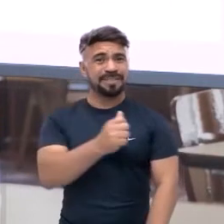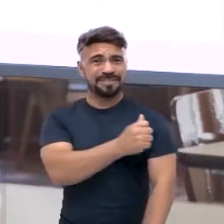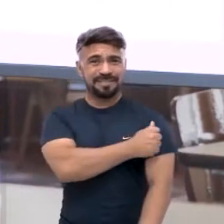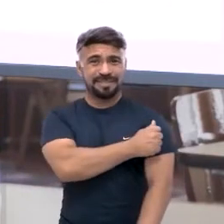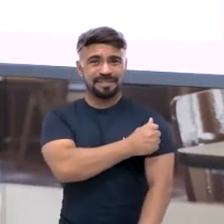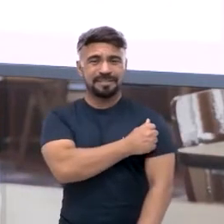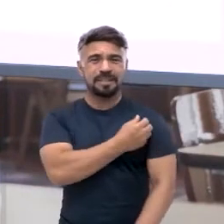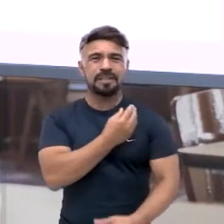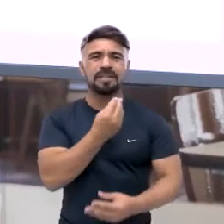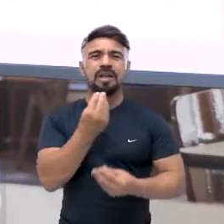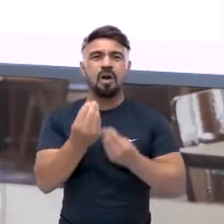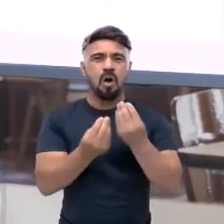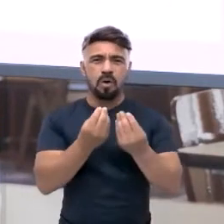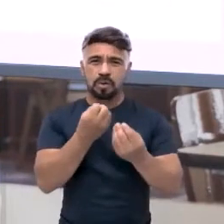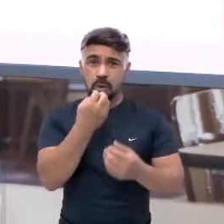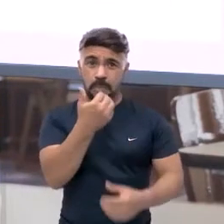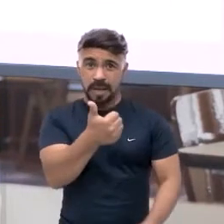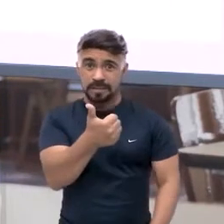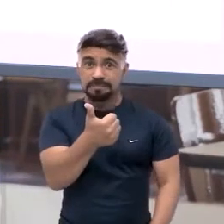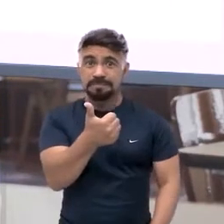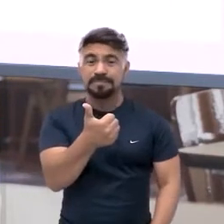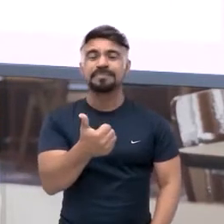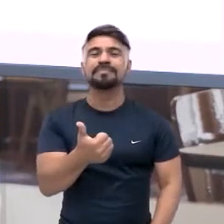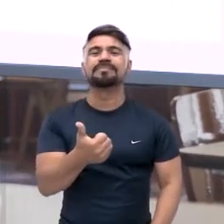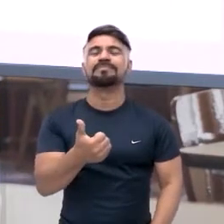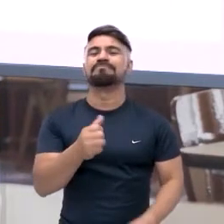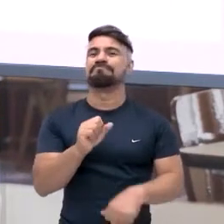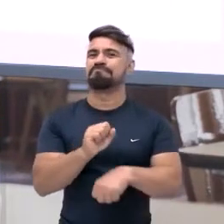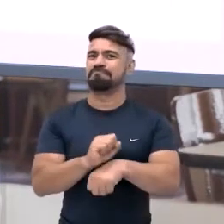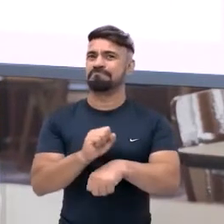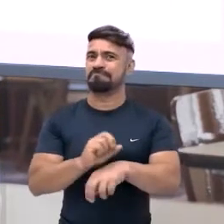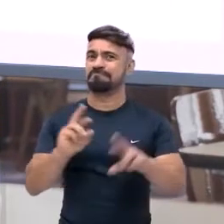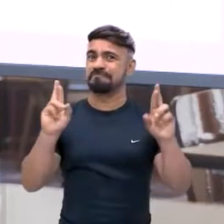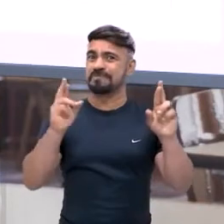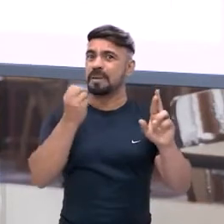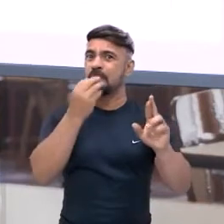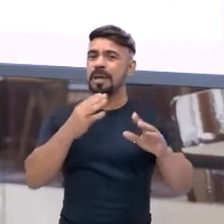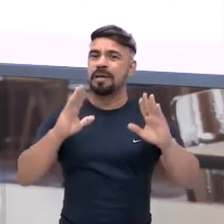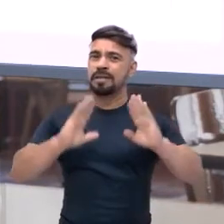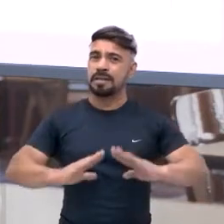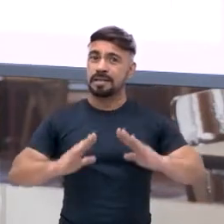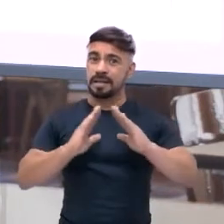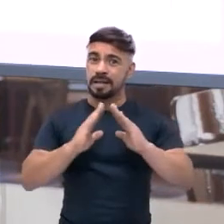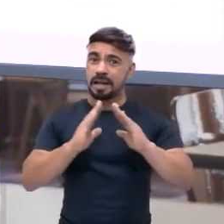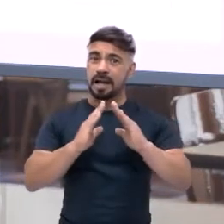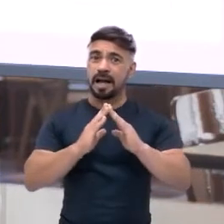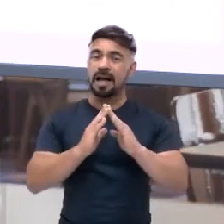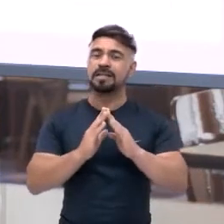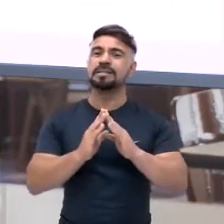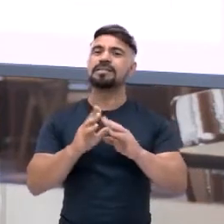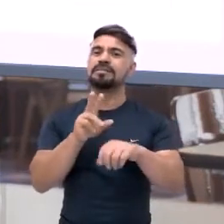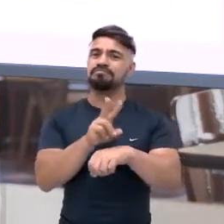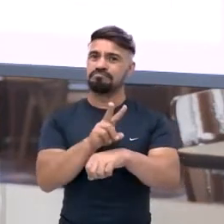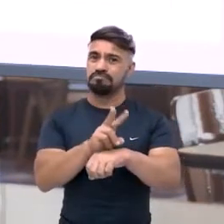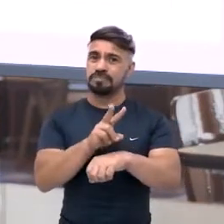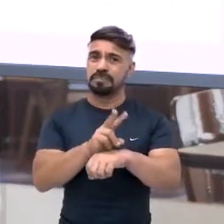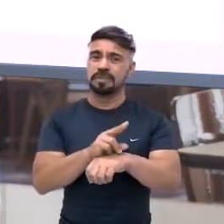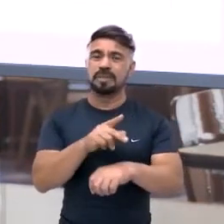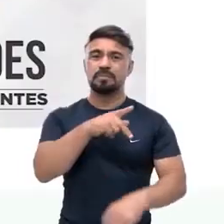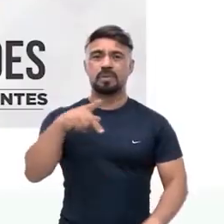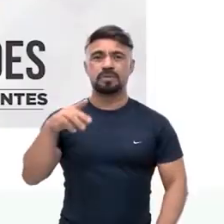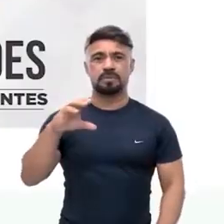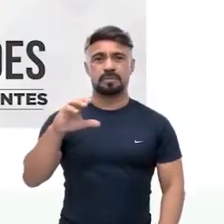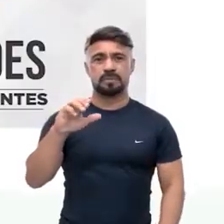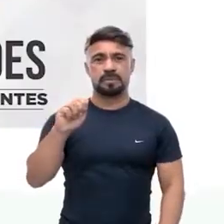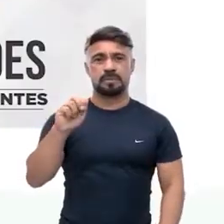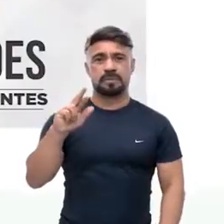Olá, estudantes! Como vocês estão? Espero que estejam bem, que estejam em casa e que estejam se cuidando.